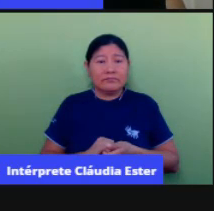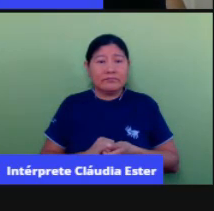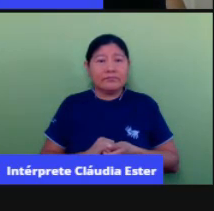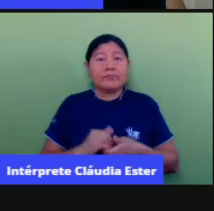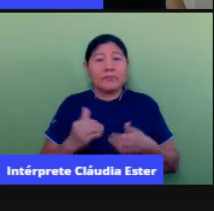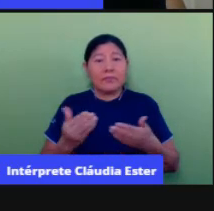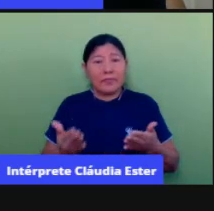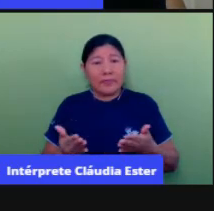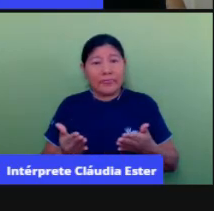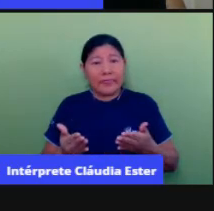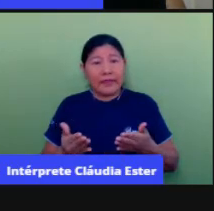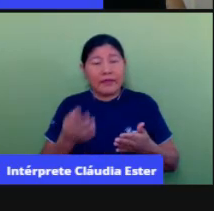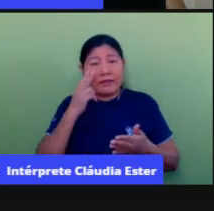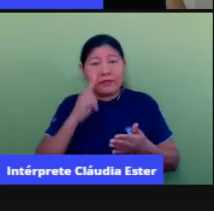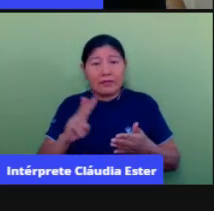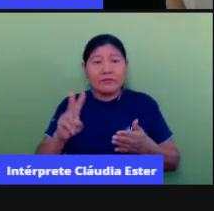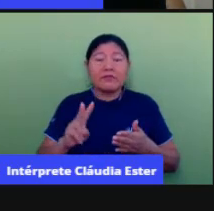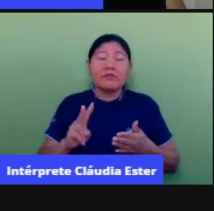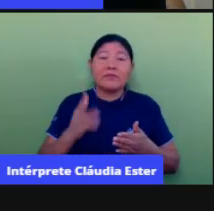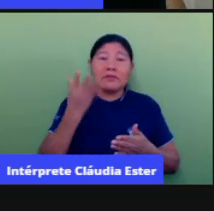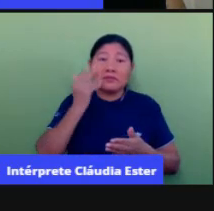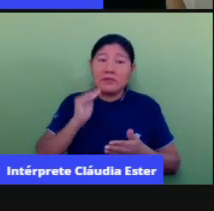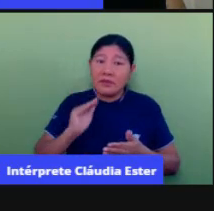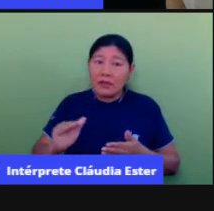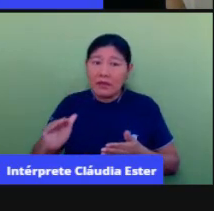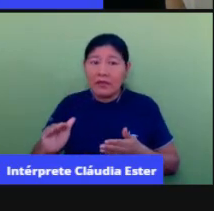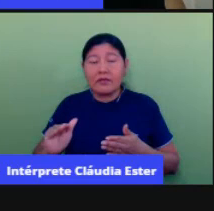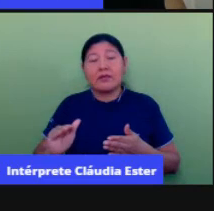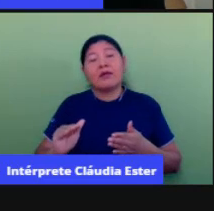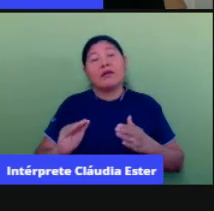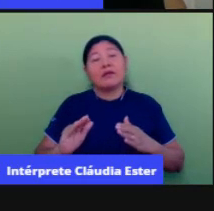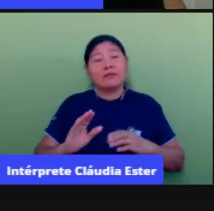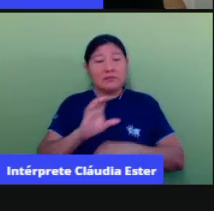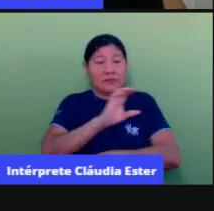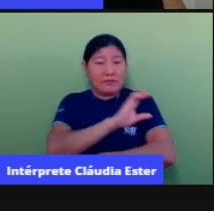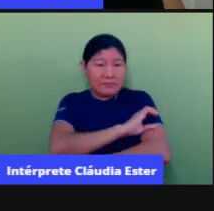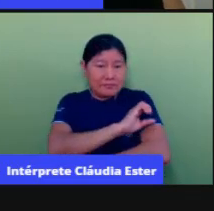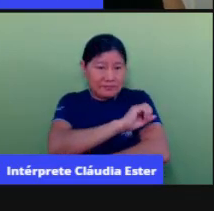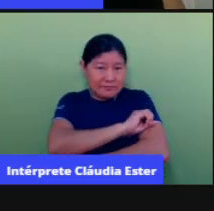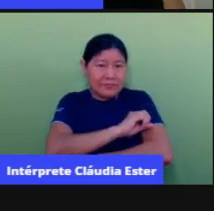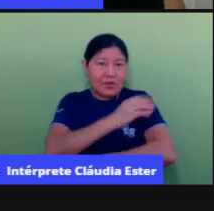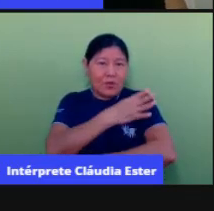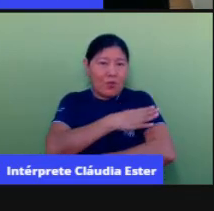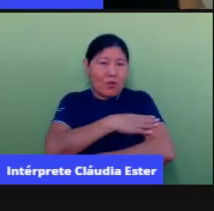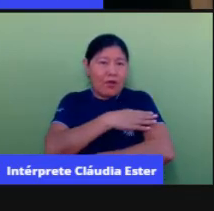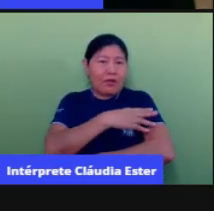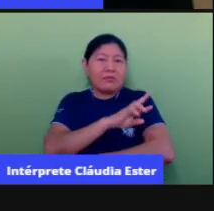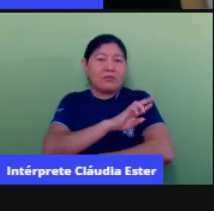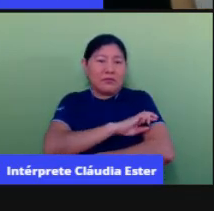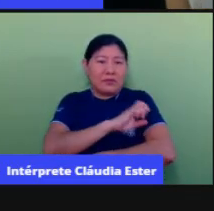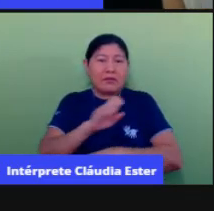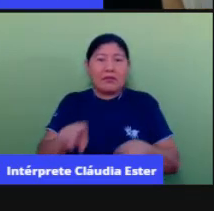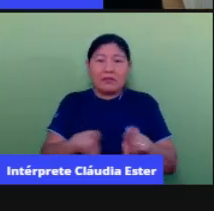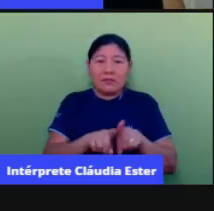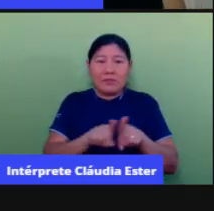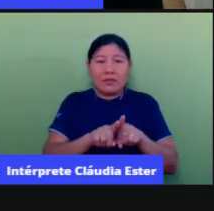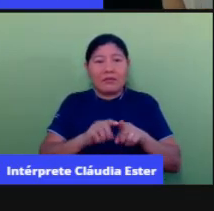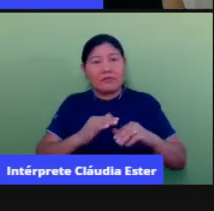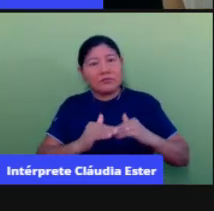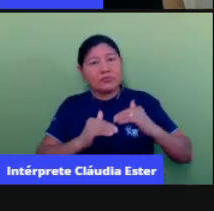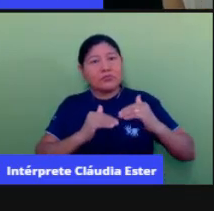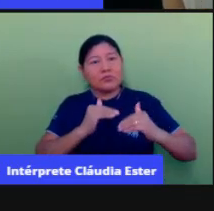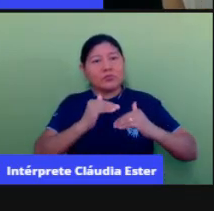Isso, agora ele já fala assim, ó, para as crianças de pré-escola, as crianças de 4 e 5, daí que ele já dá uma autonomia maior para